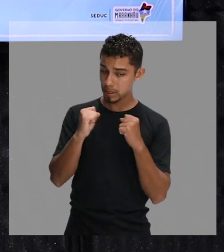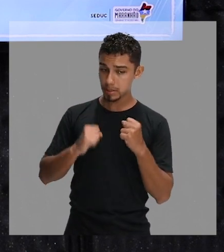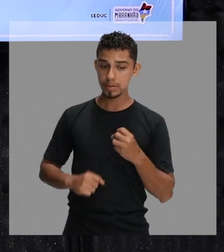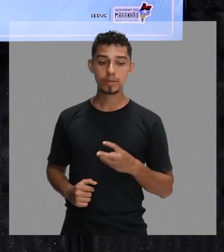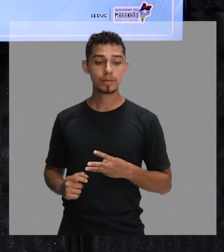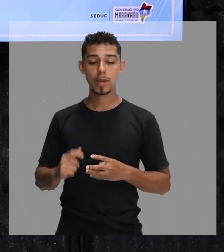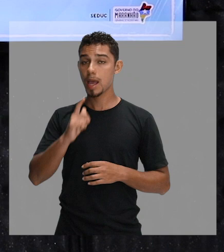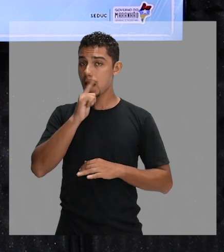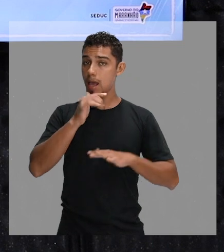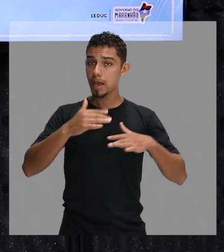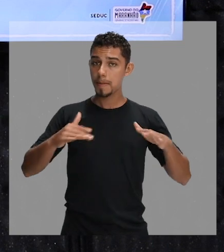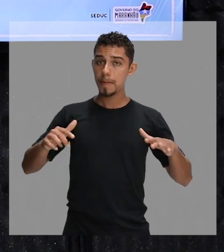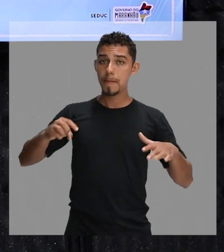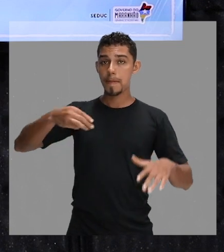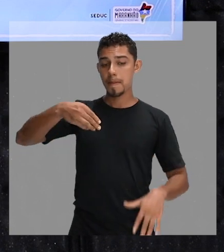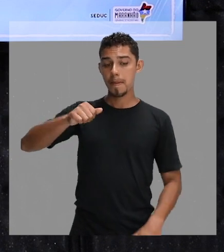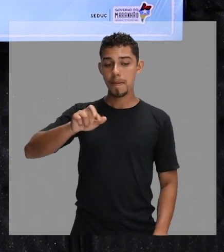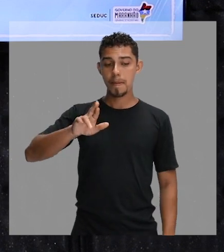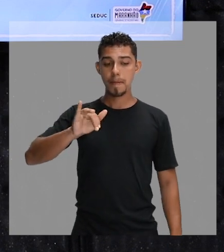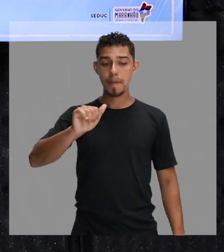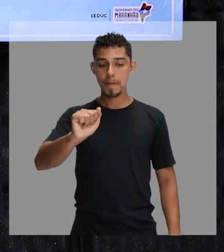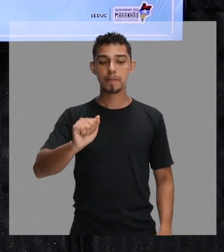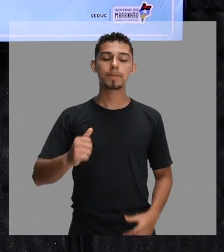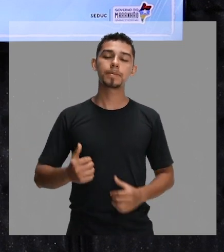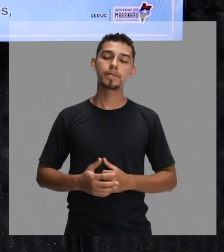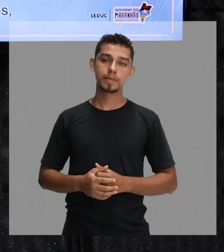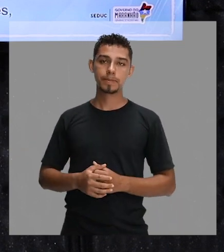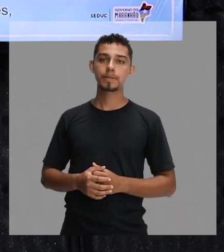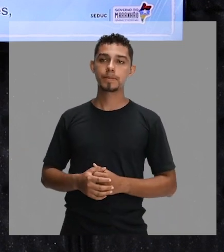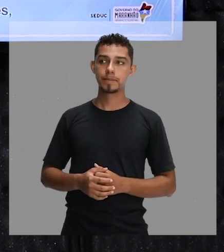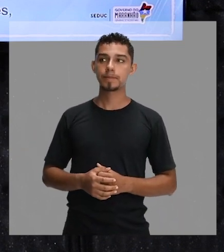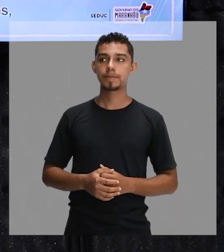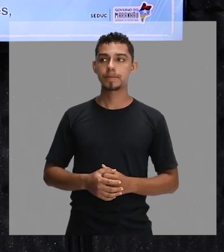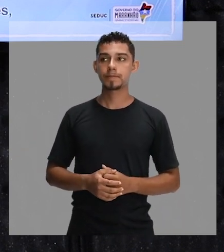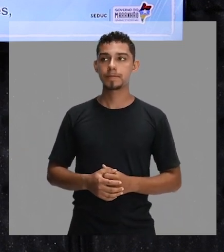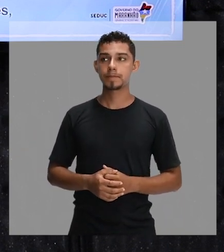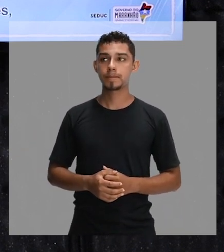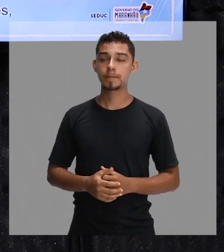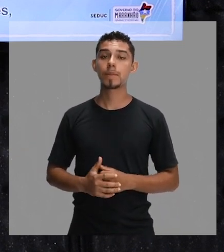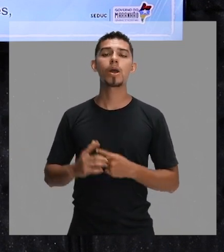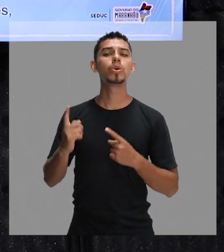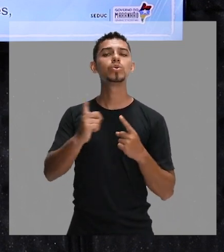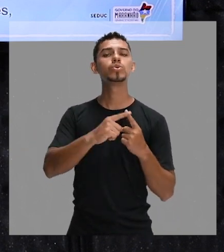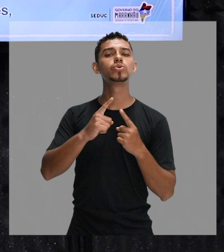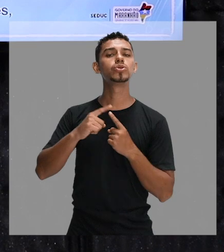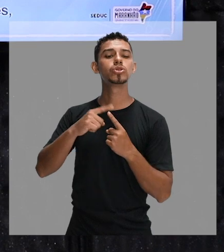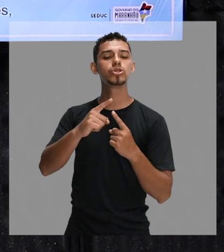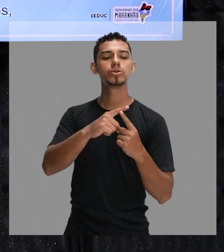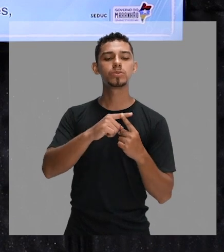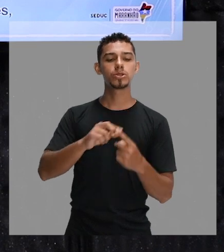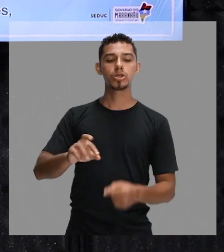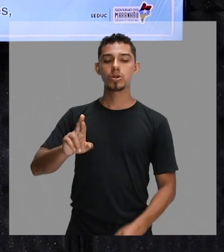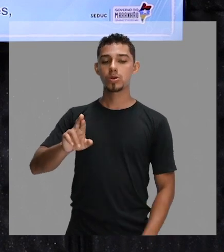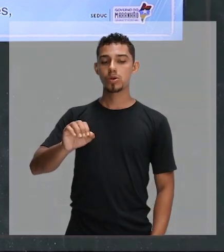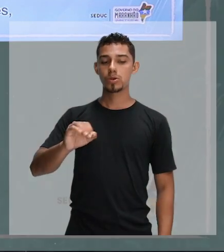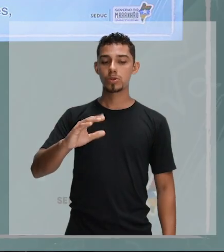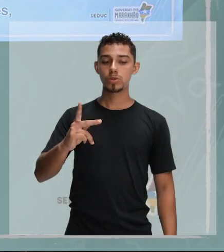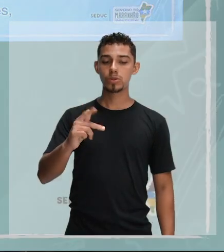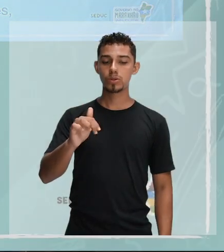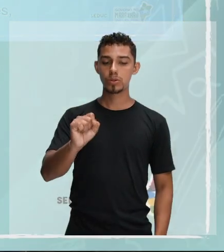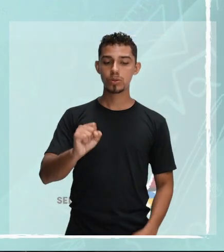e erosão marinha provocada pela força da água do mar. Tipos de rochas. Existem vários tipos de